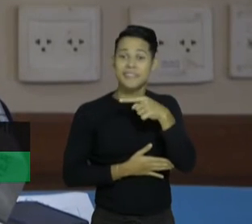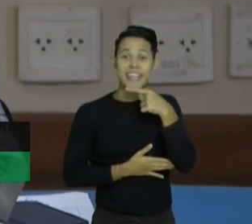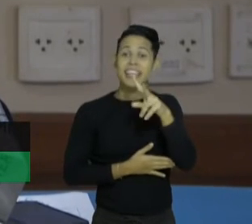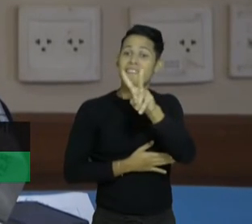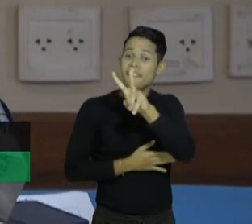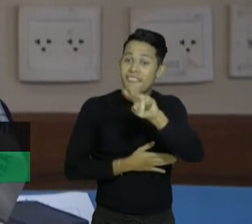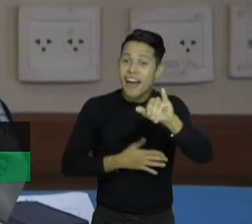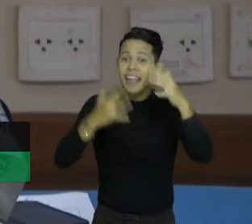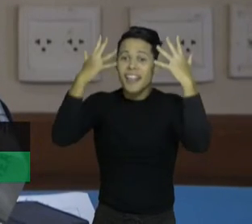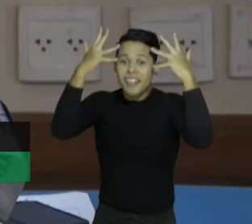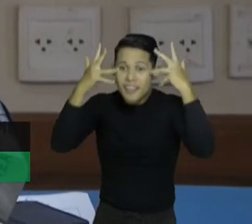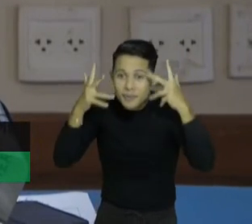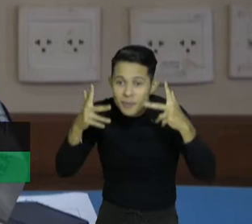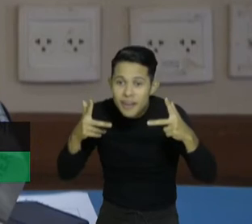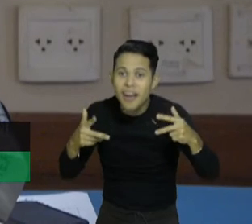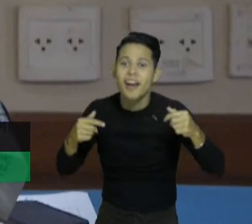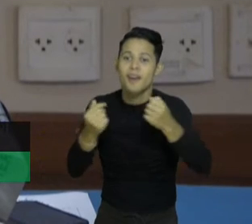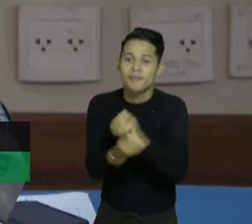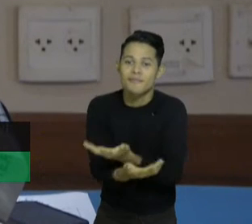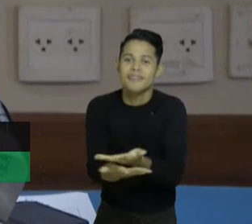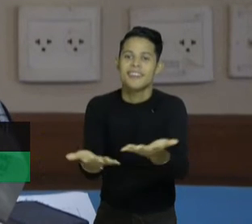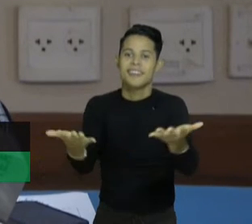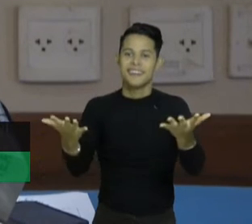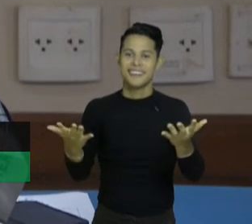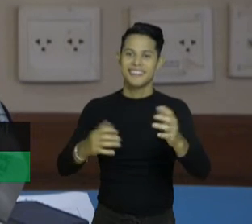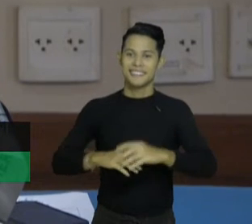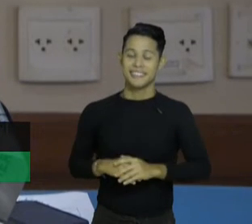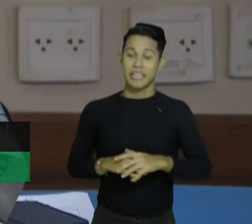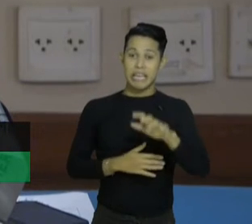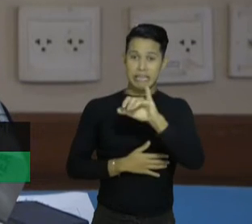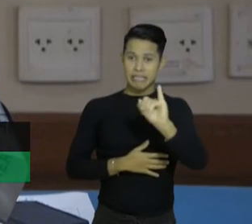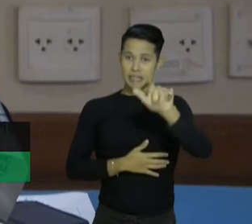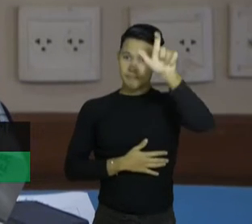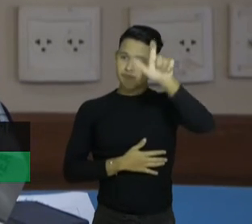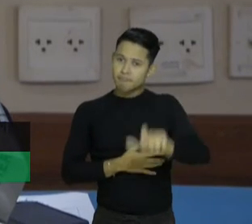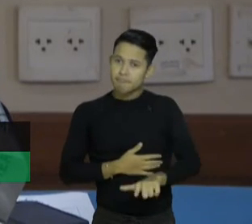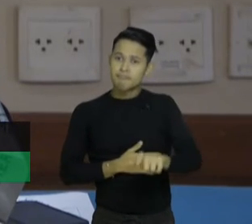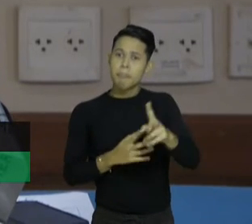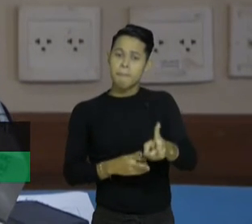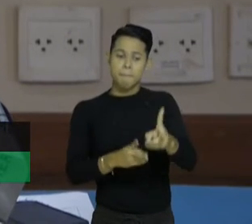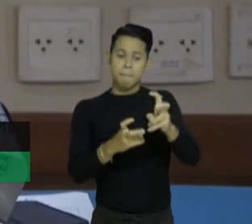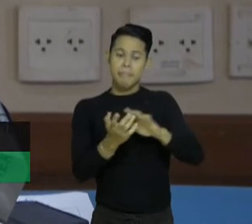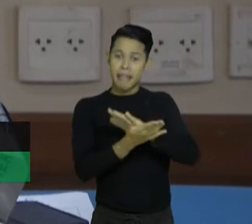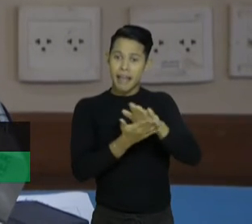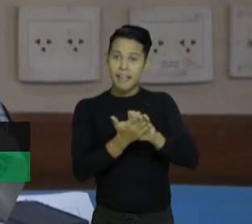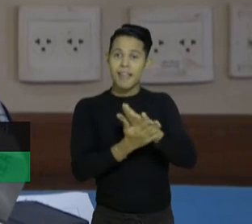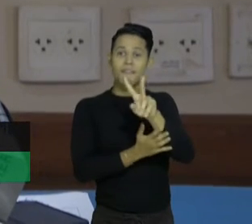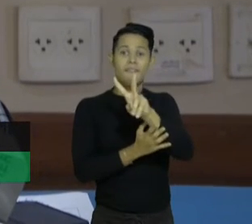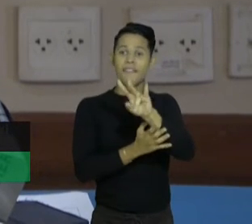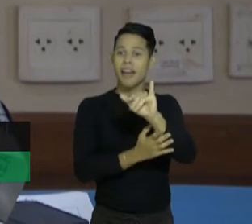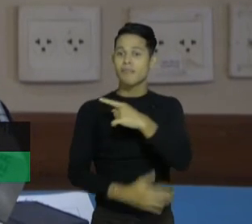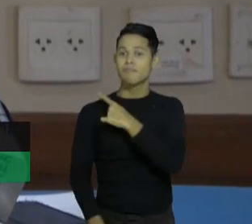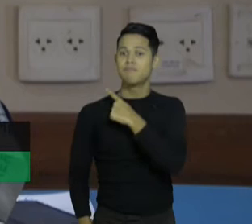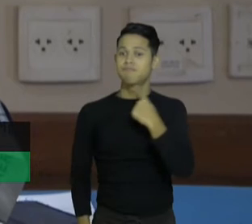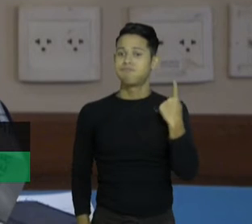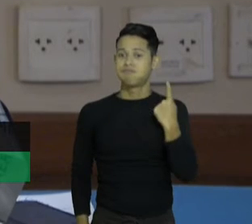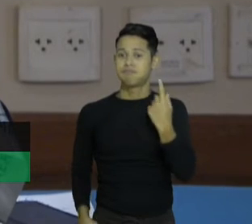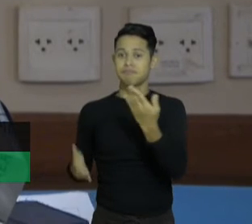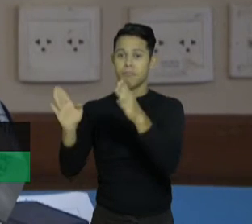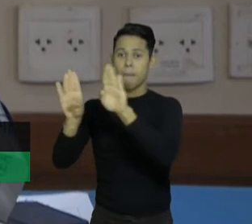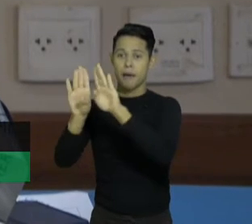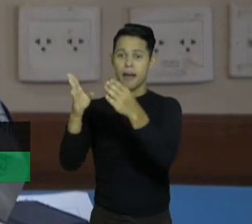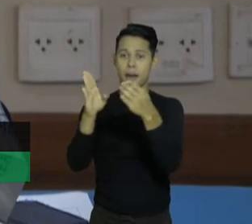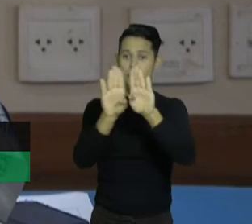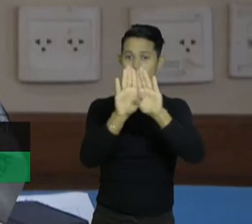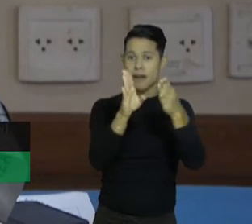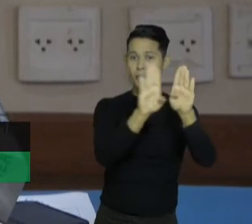eh e quem não se aperceber disso vai quebrar vai falir eu posso estar exemplo da